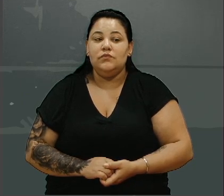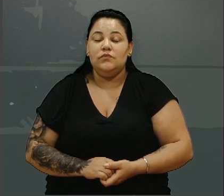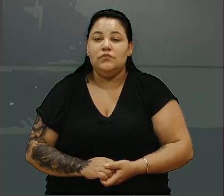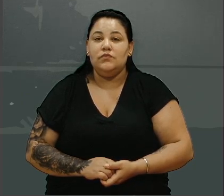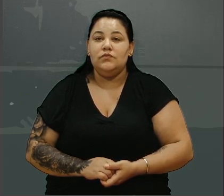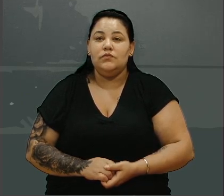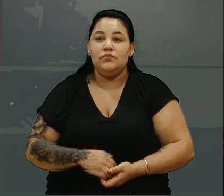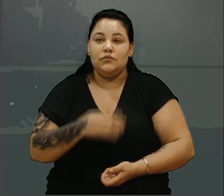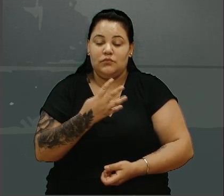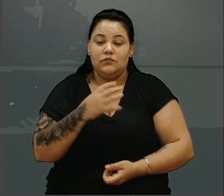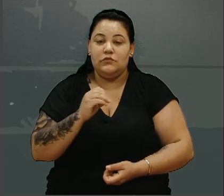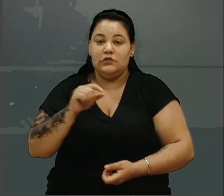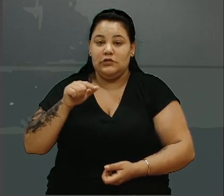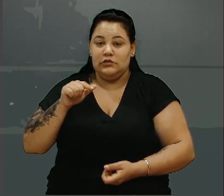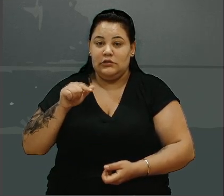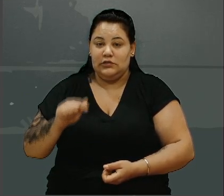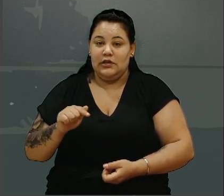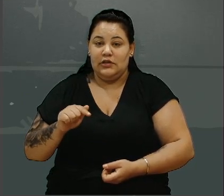407